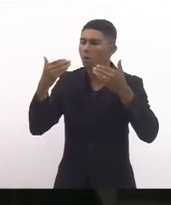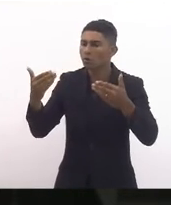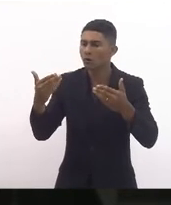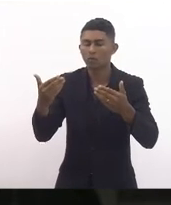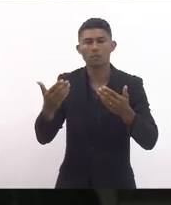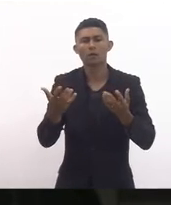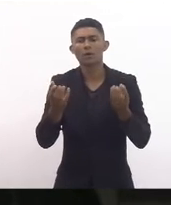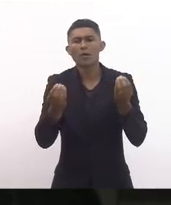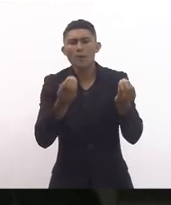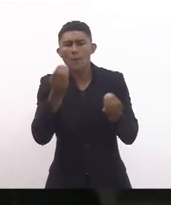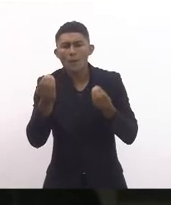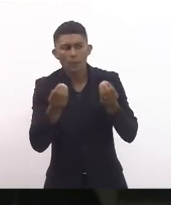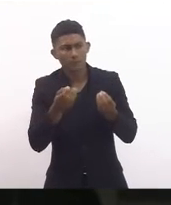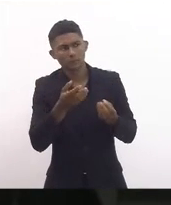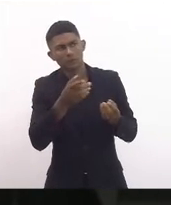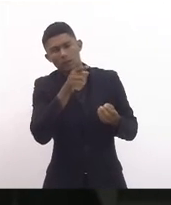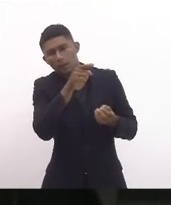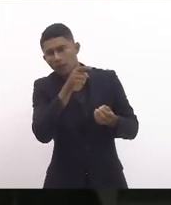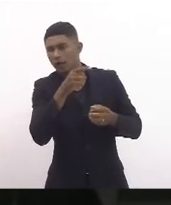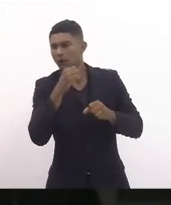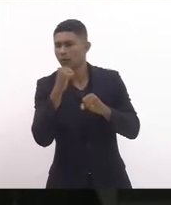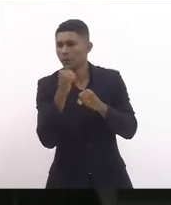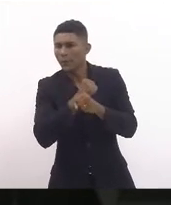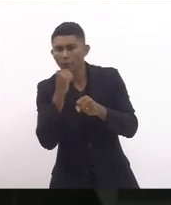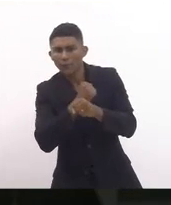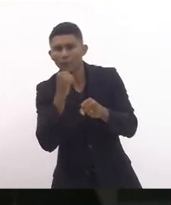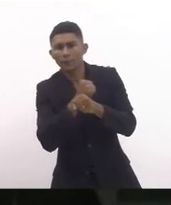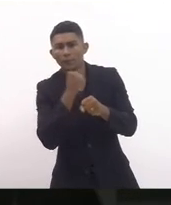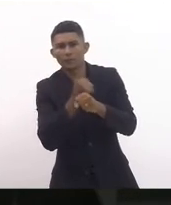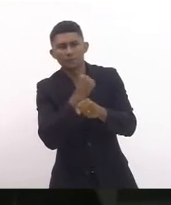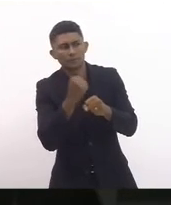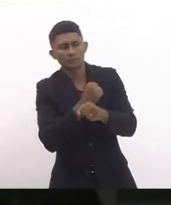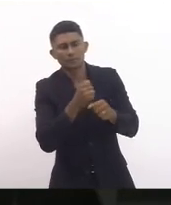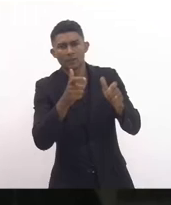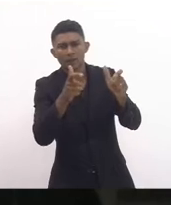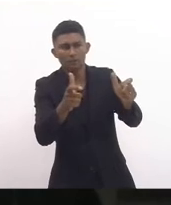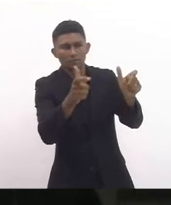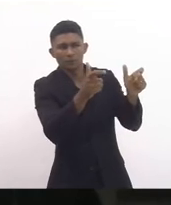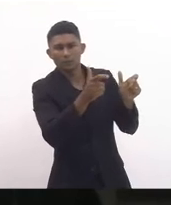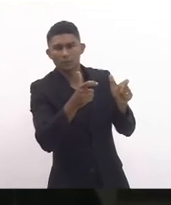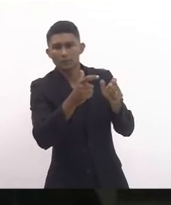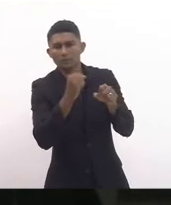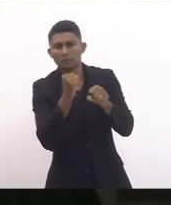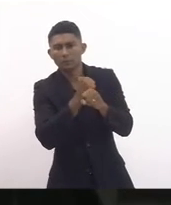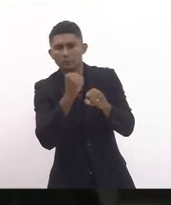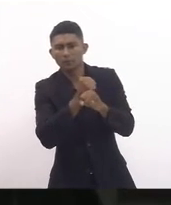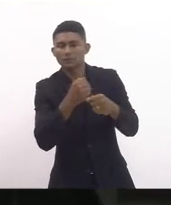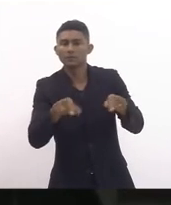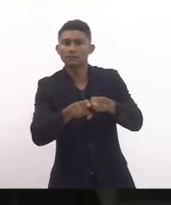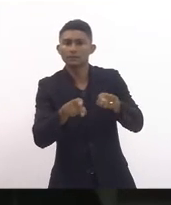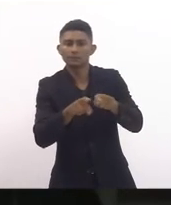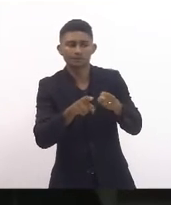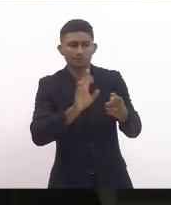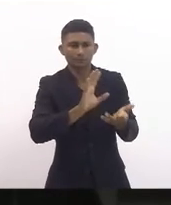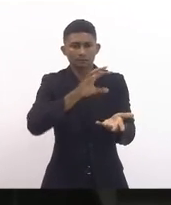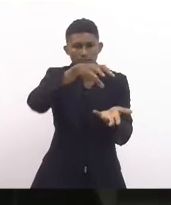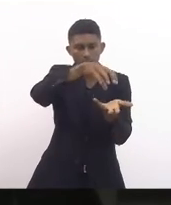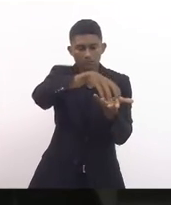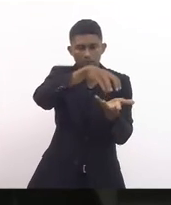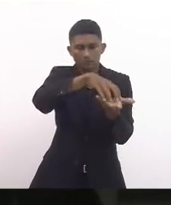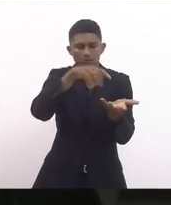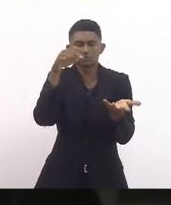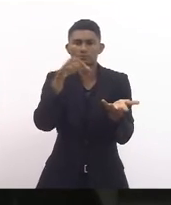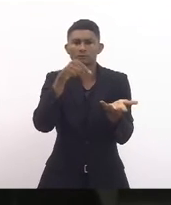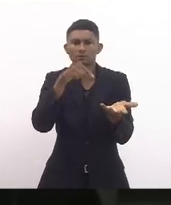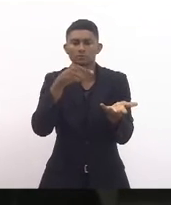a construção da matriz insumo-produto sus.em e do banco de dados que vai